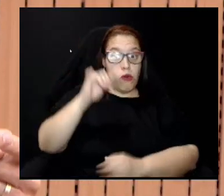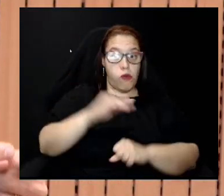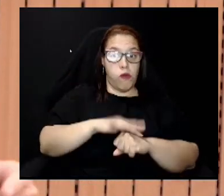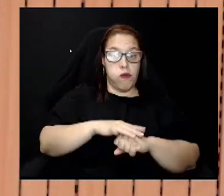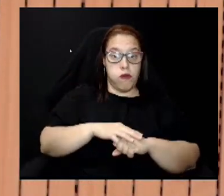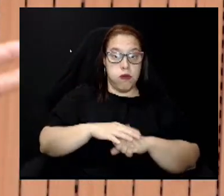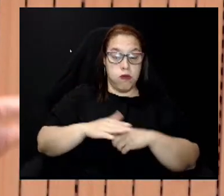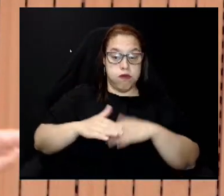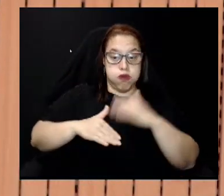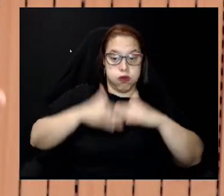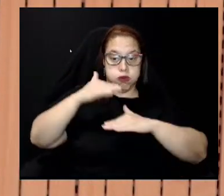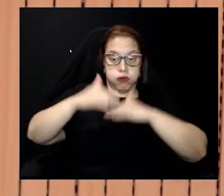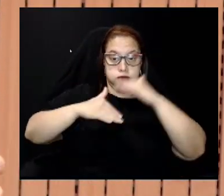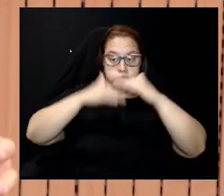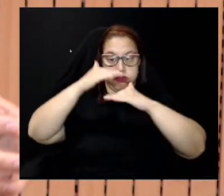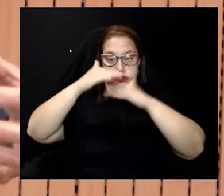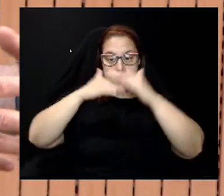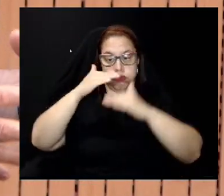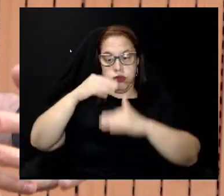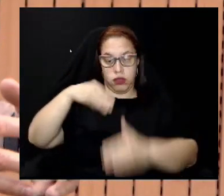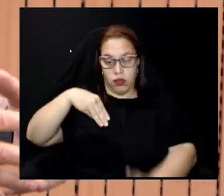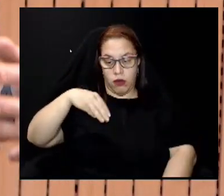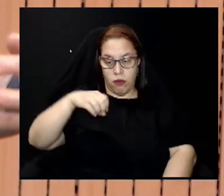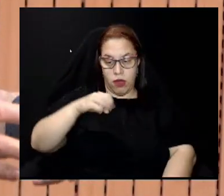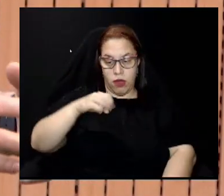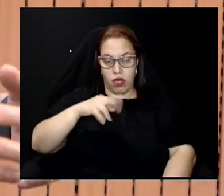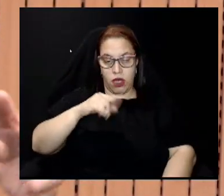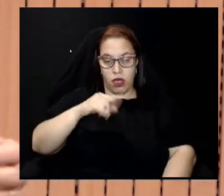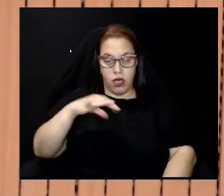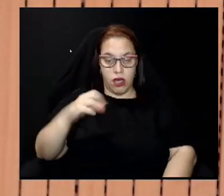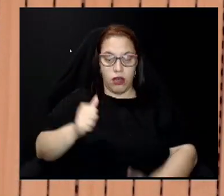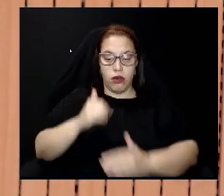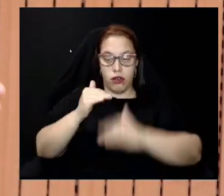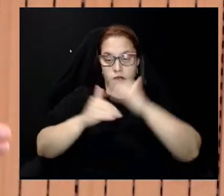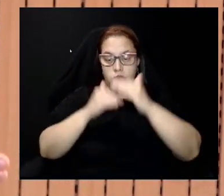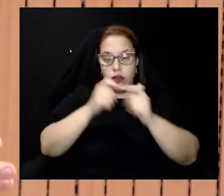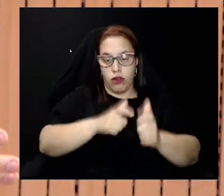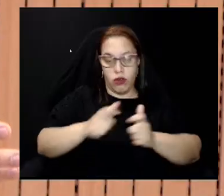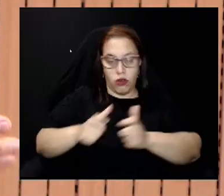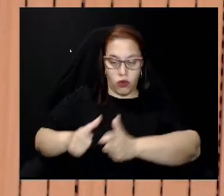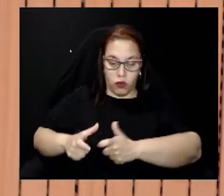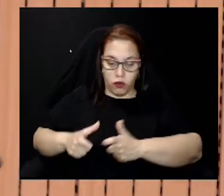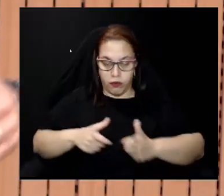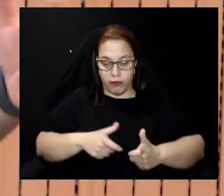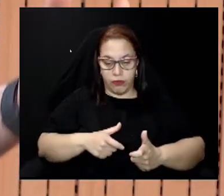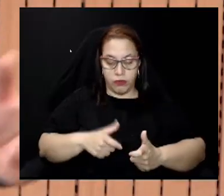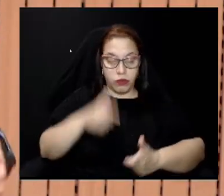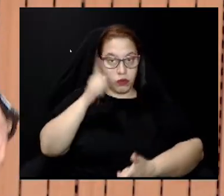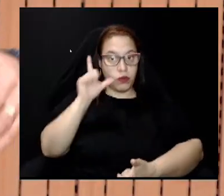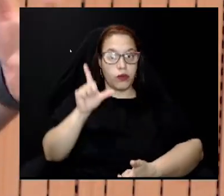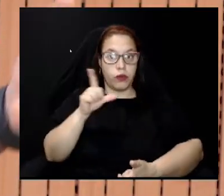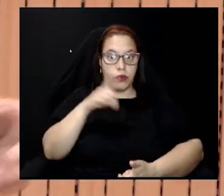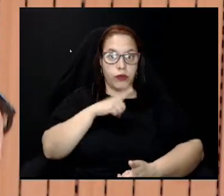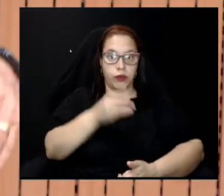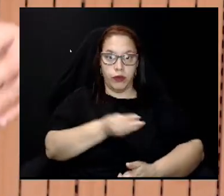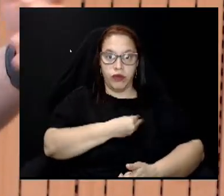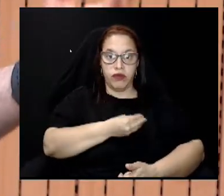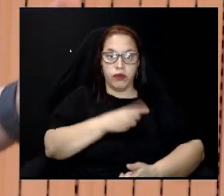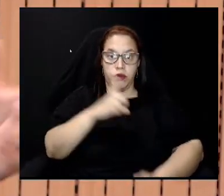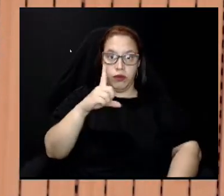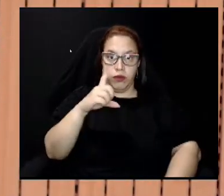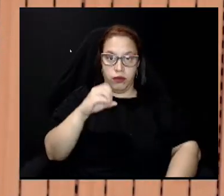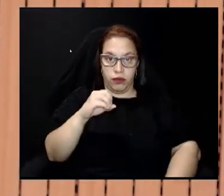ela quando metastática já, ela se desenvolve em outros órgãos e a pessoa consegue ter uma sobrevida de 10,